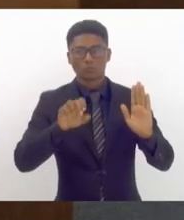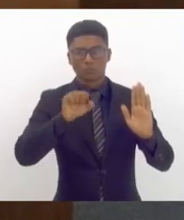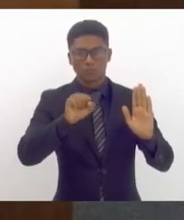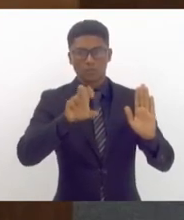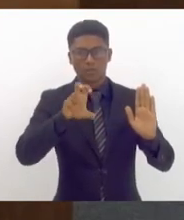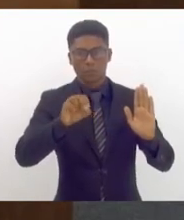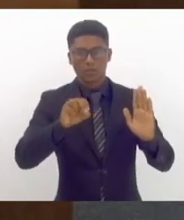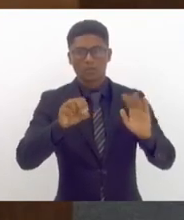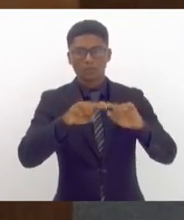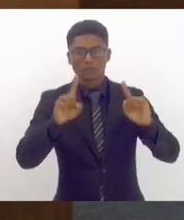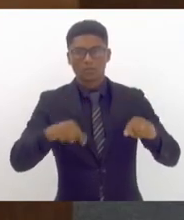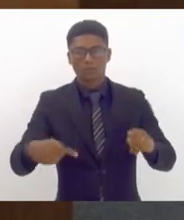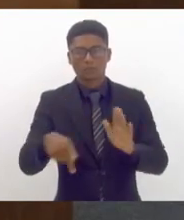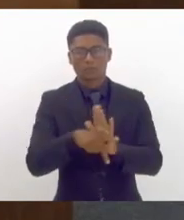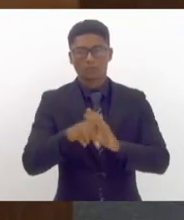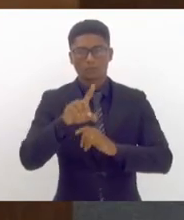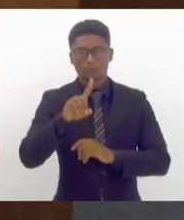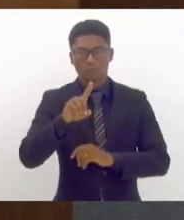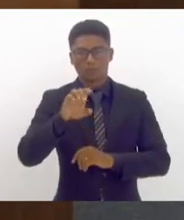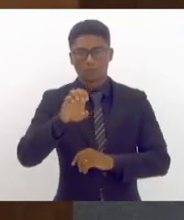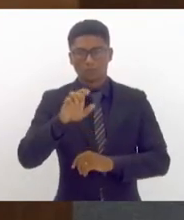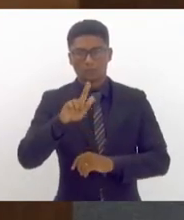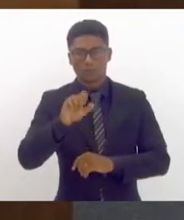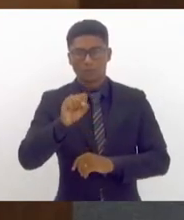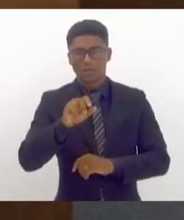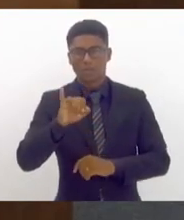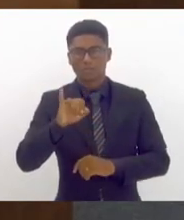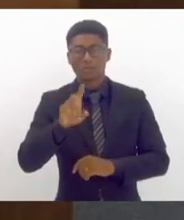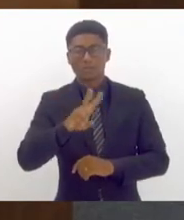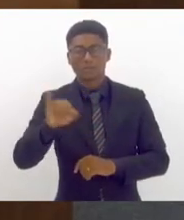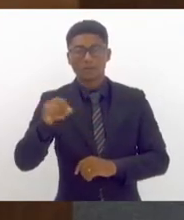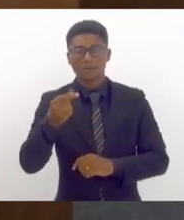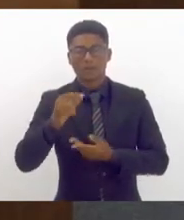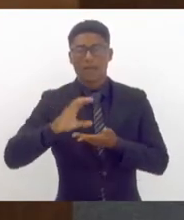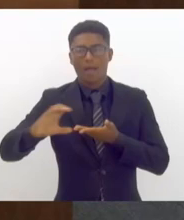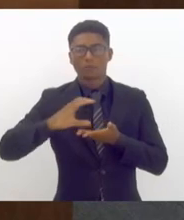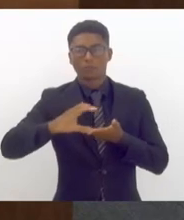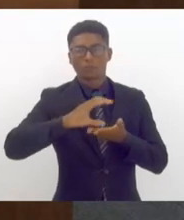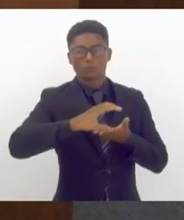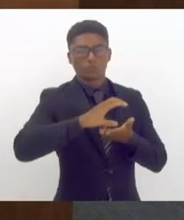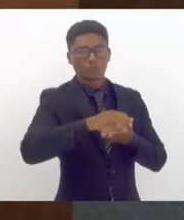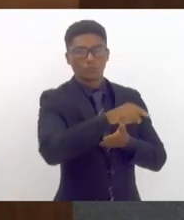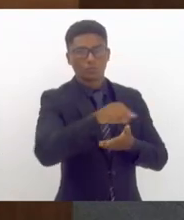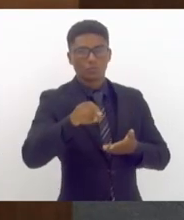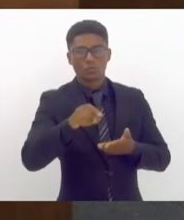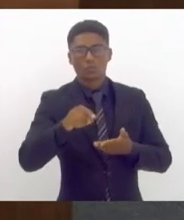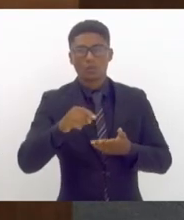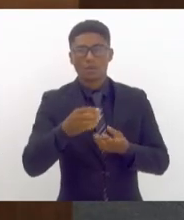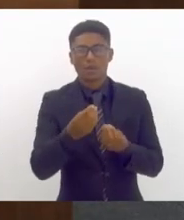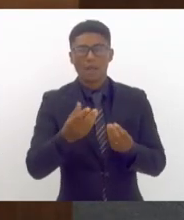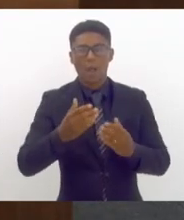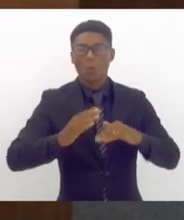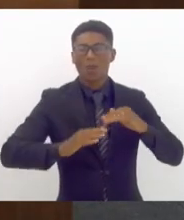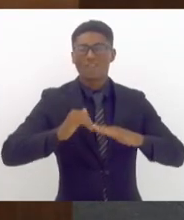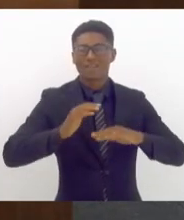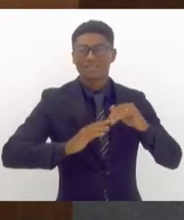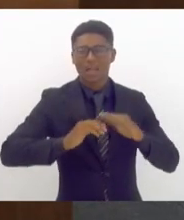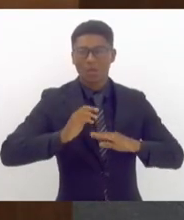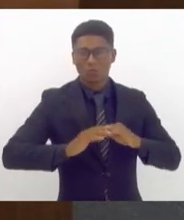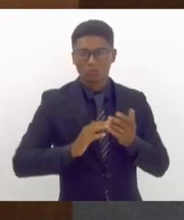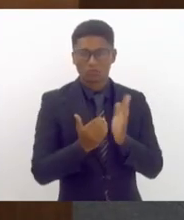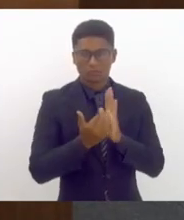servidores do DEGASE que vão passar a receber o auxílio qualificação. Isso foi fruto de uma emenda minha para contemplar essa